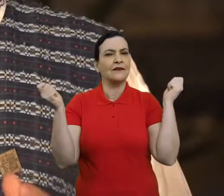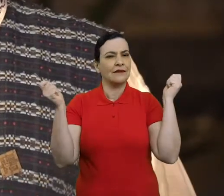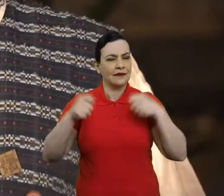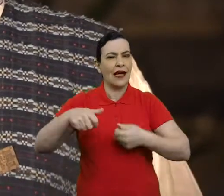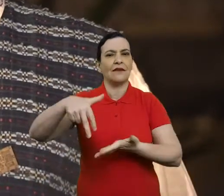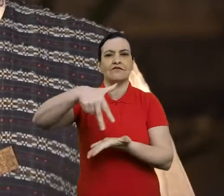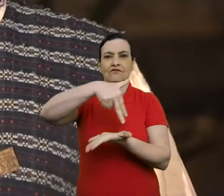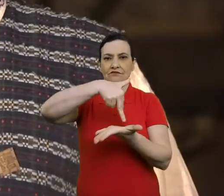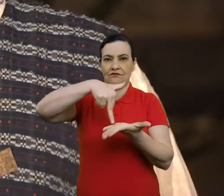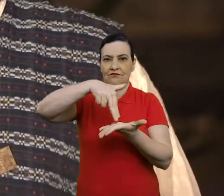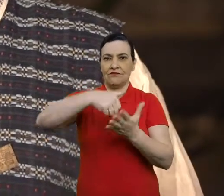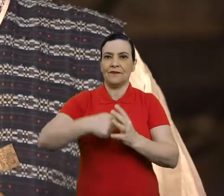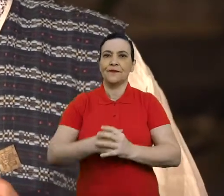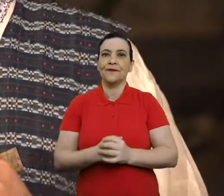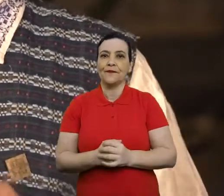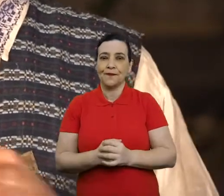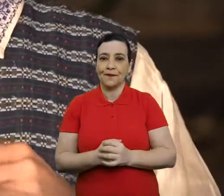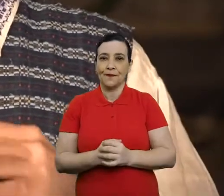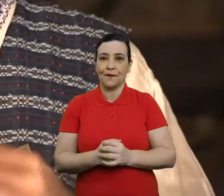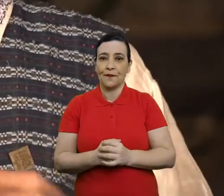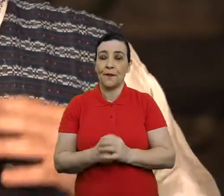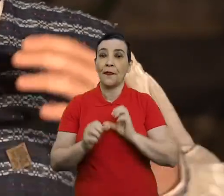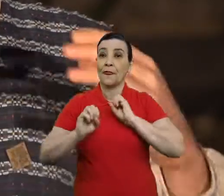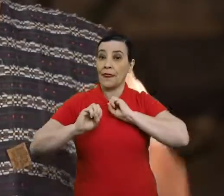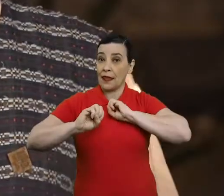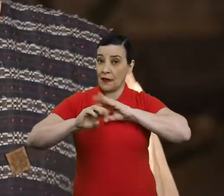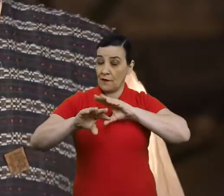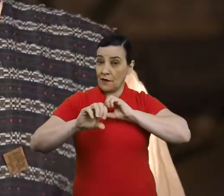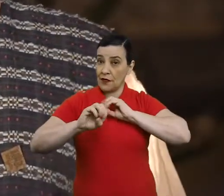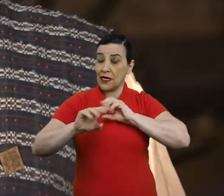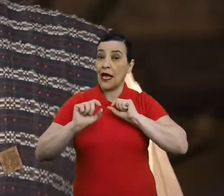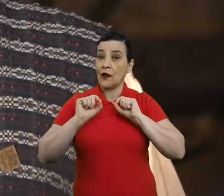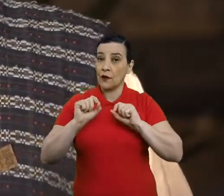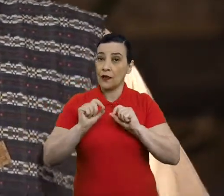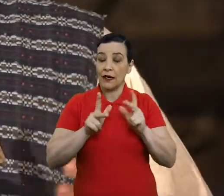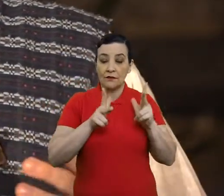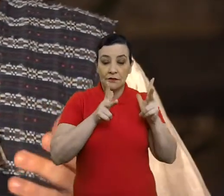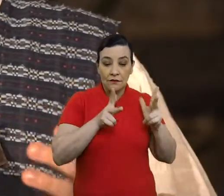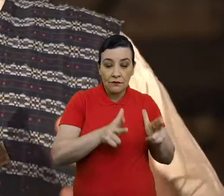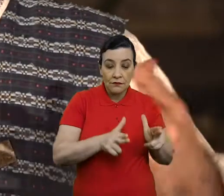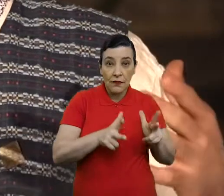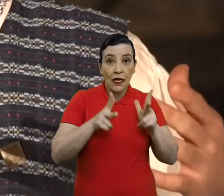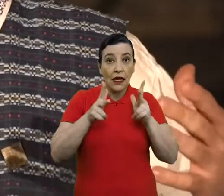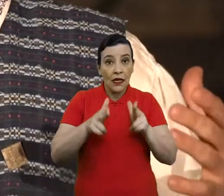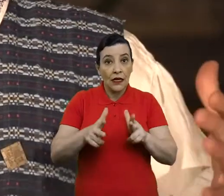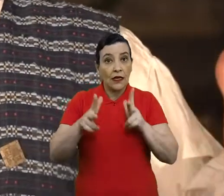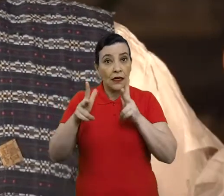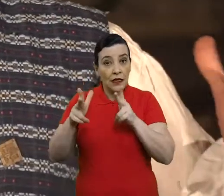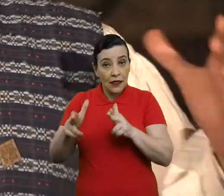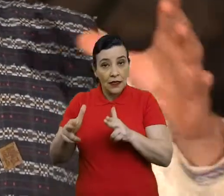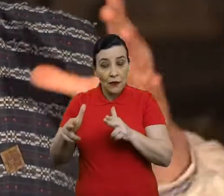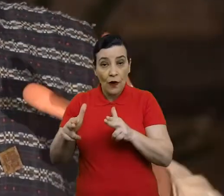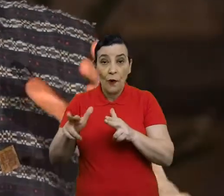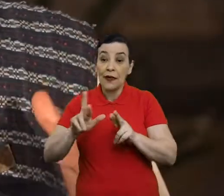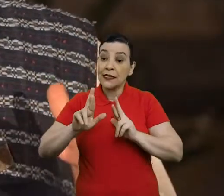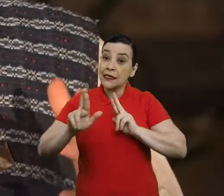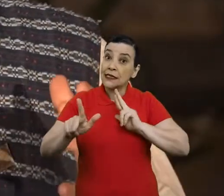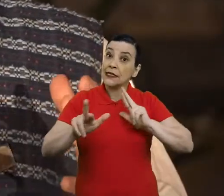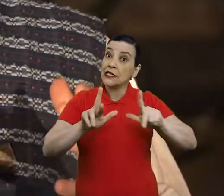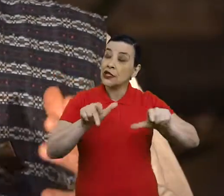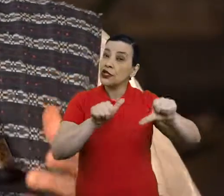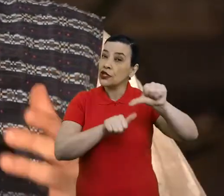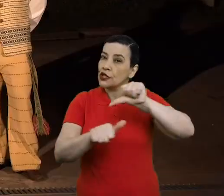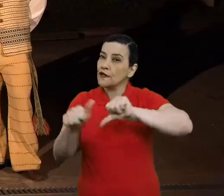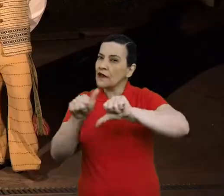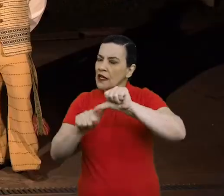consegue dançar essa dança. Esses passos vão se repetir ao longo da dança, só que em figuras e de maneiras